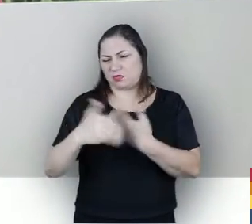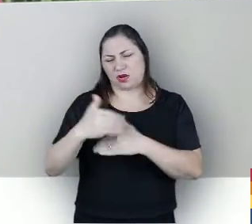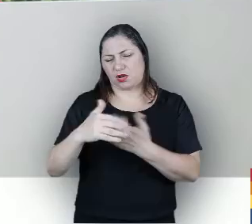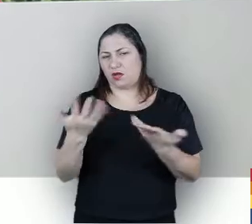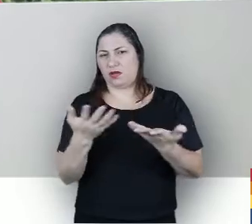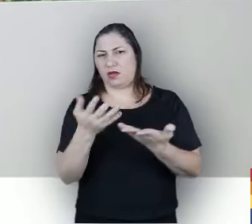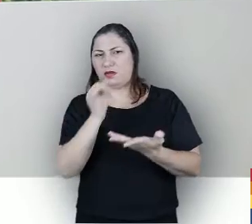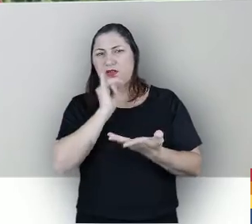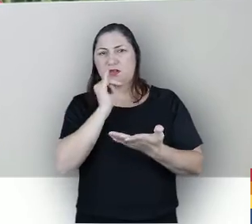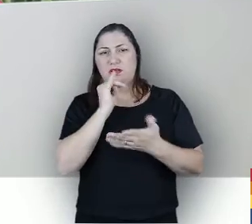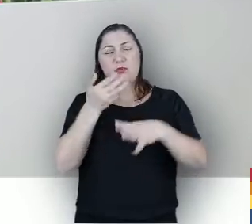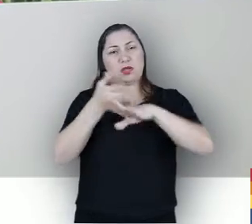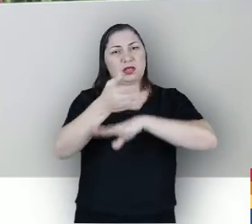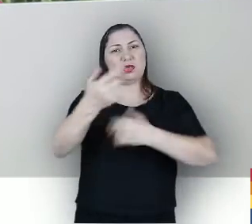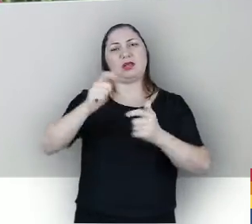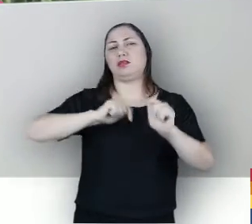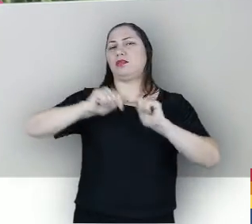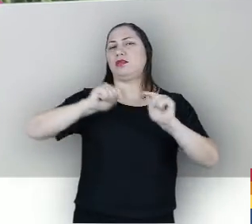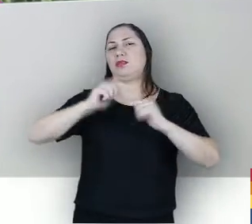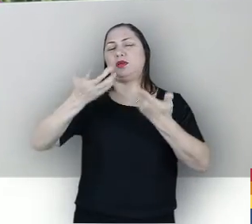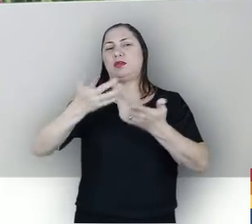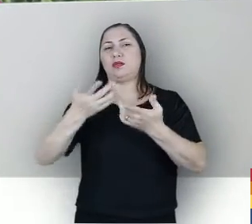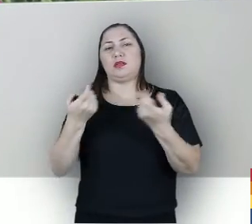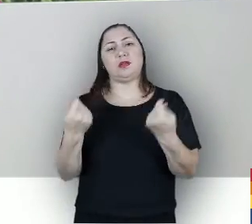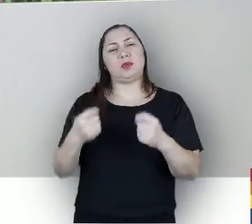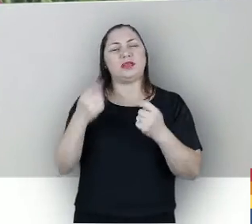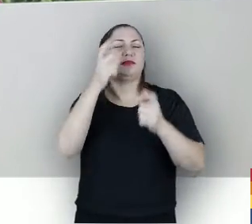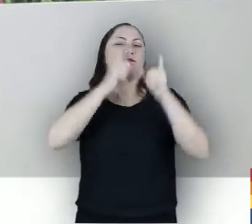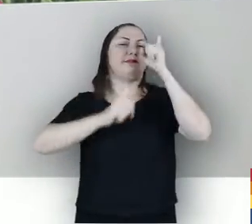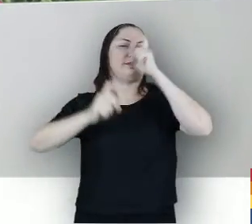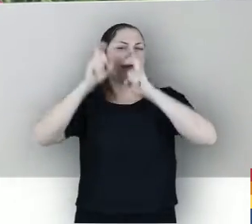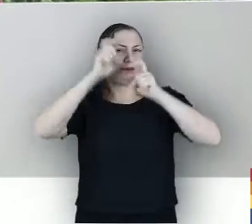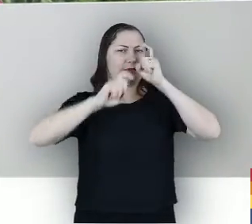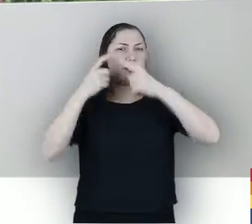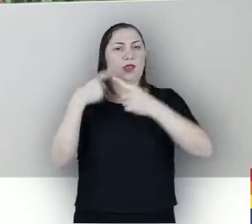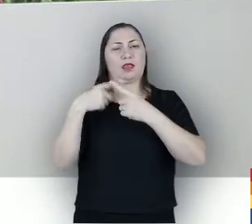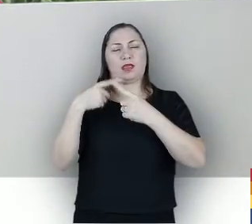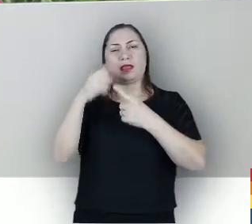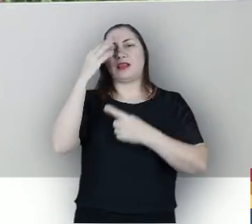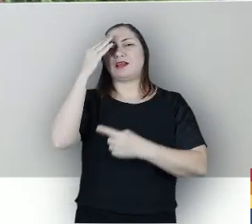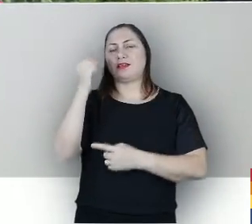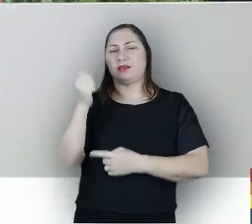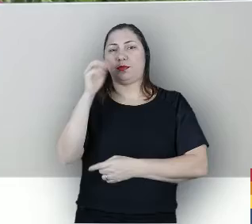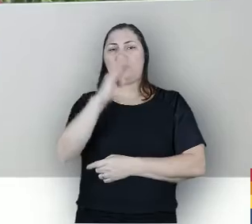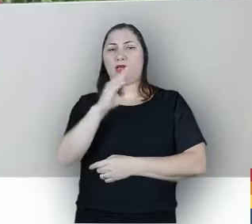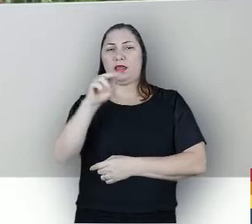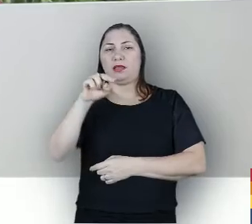aprimorar, aprender, para ele terminar a educação básica, terminar o ensino médio e ser capaz de fazer um